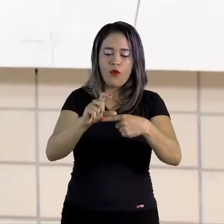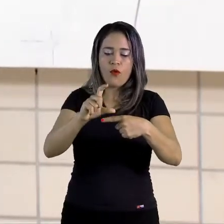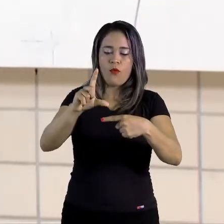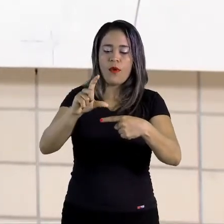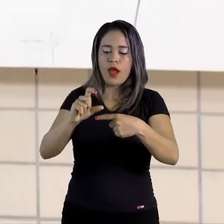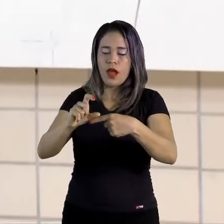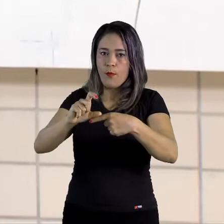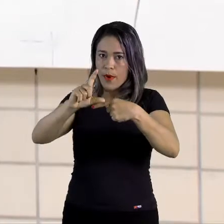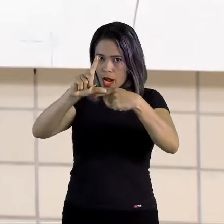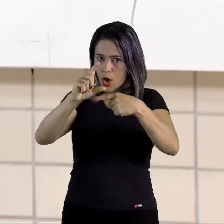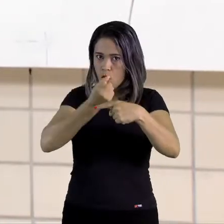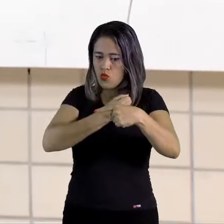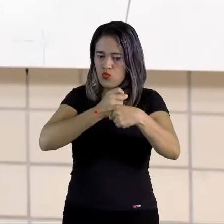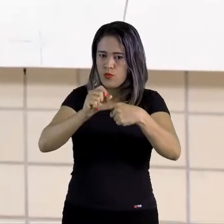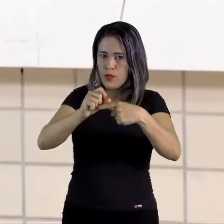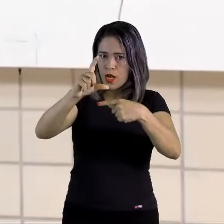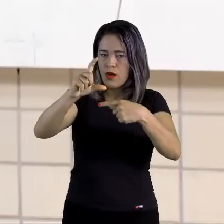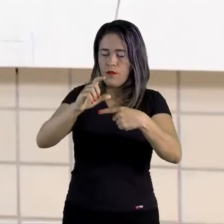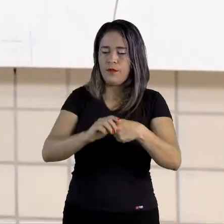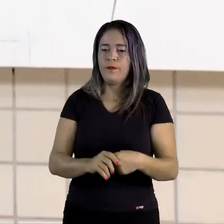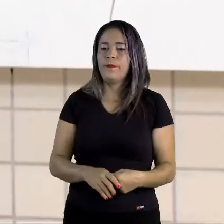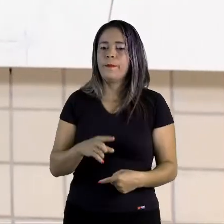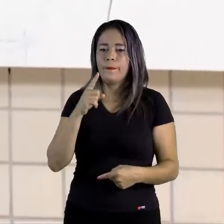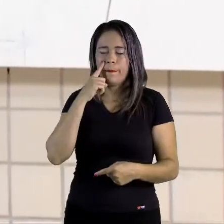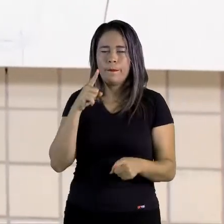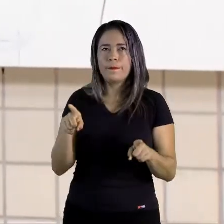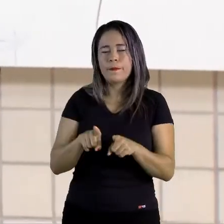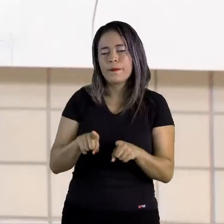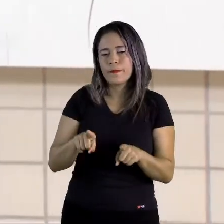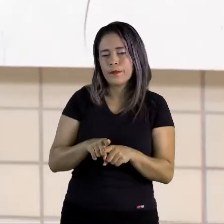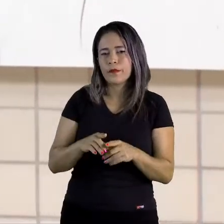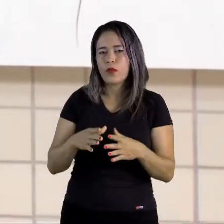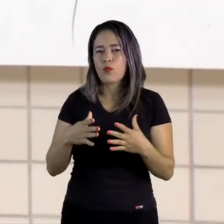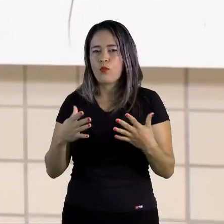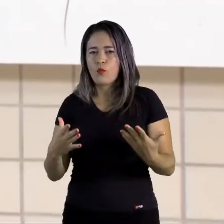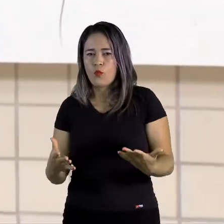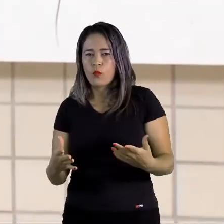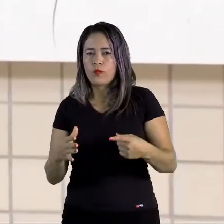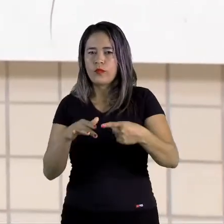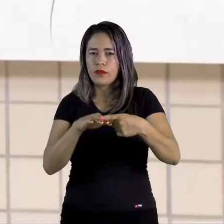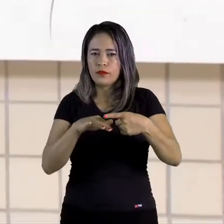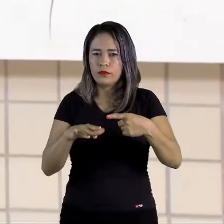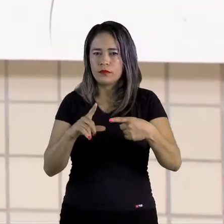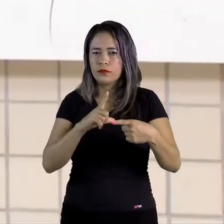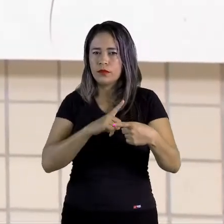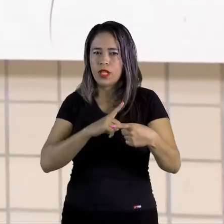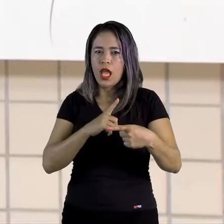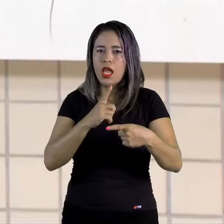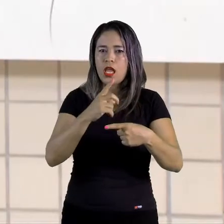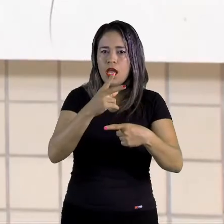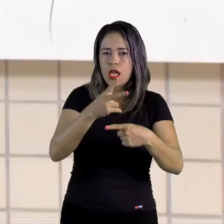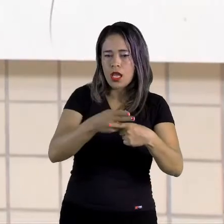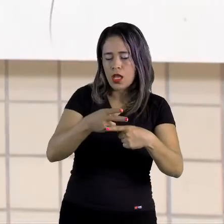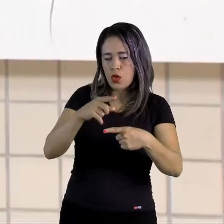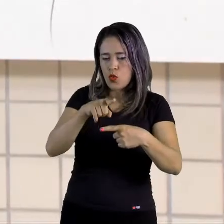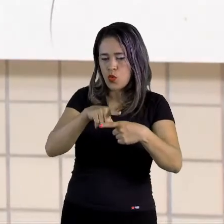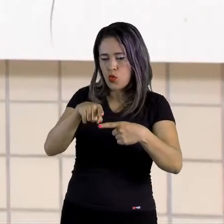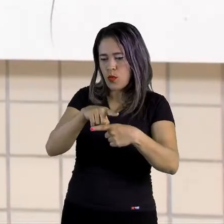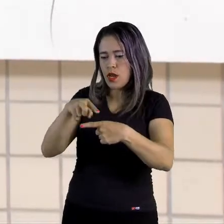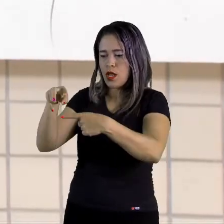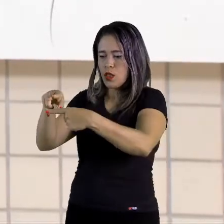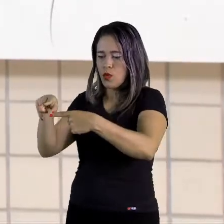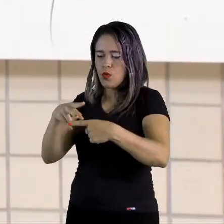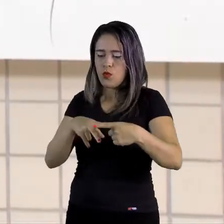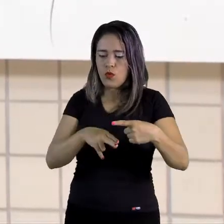numerador. Nós vimos também que quando as frações tiverem numeradores e denominadores